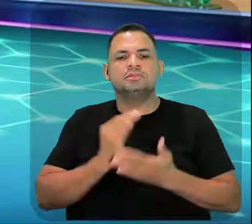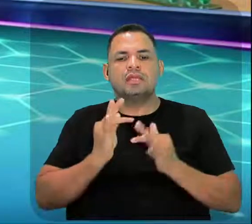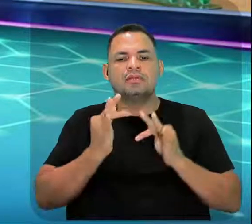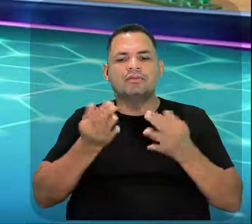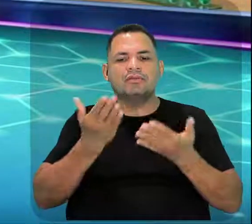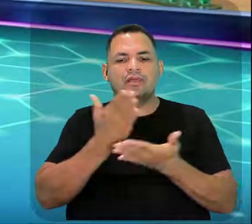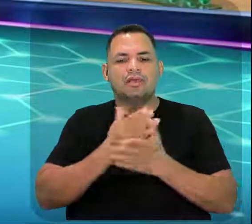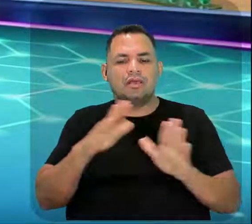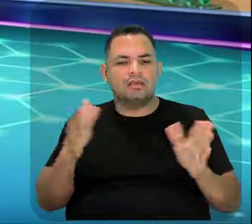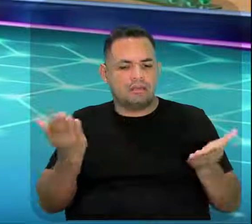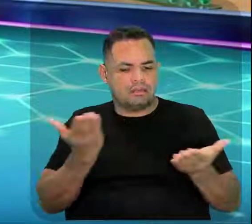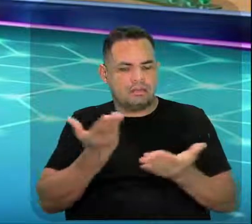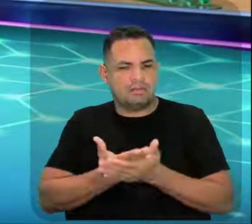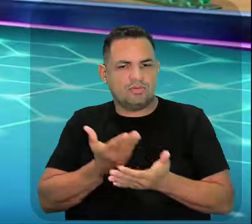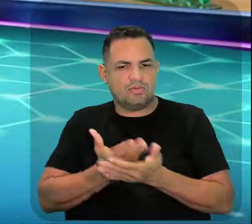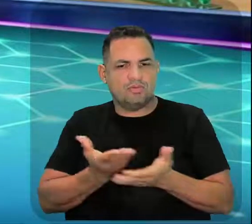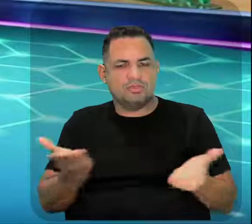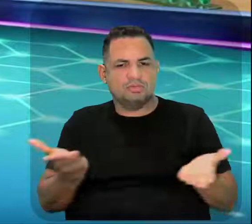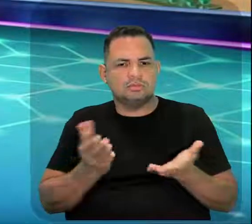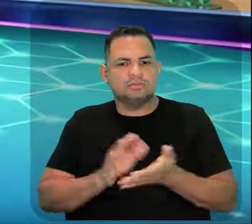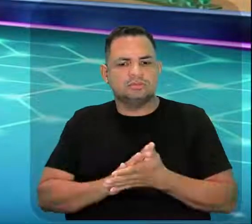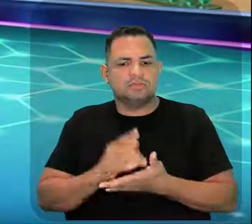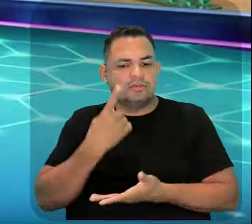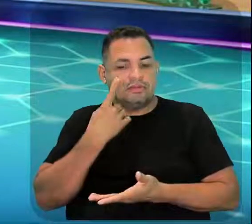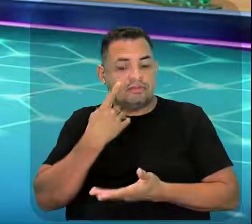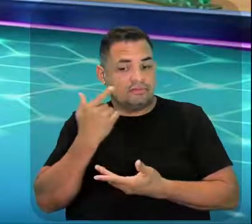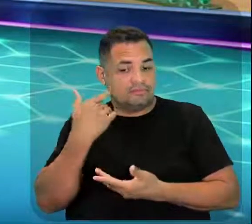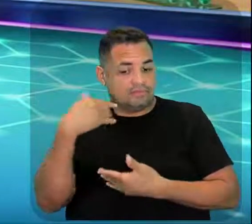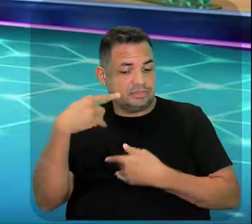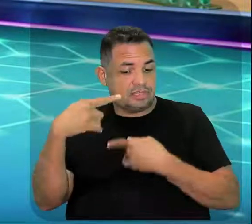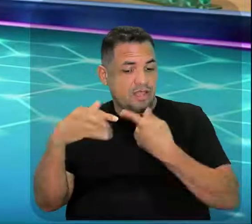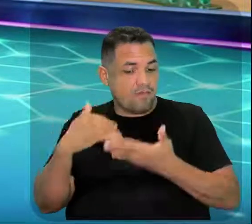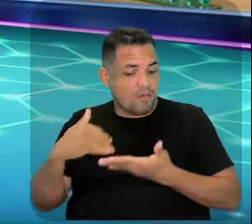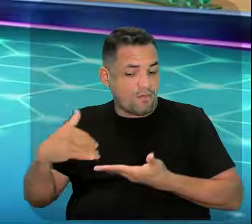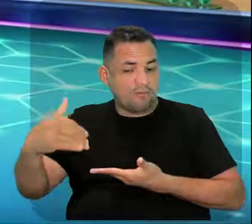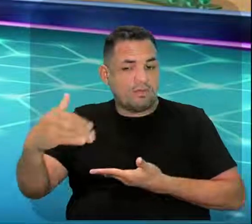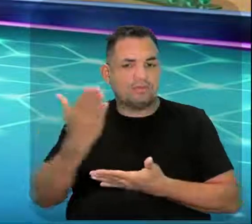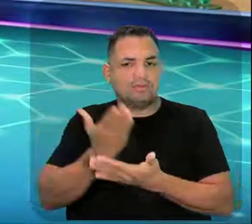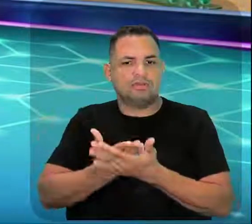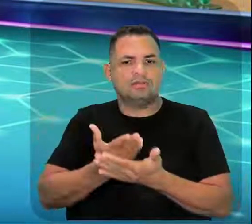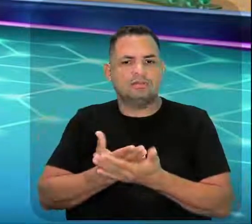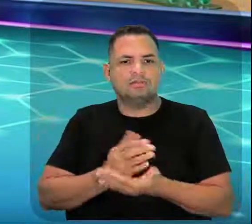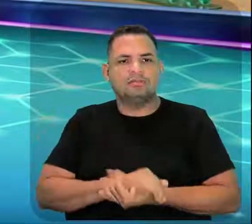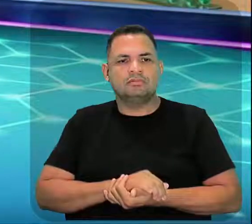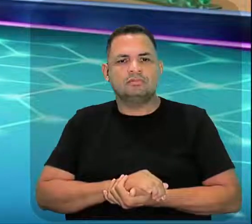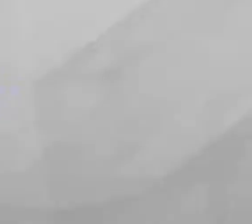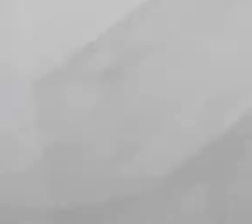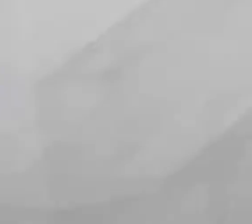encerra mais uma aula e eu vejo você na nossa próxima aula, viu, pessoal?